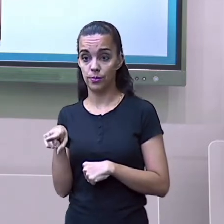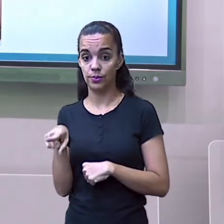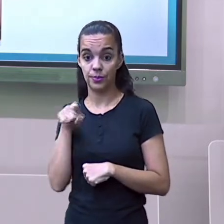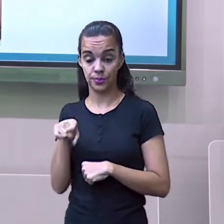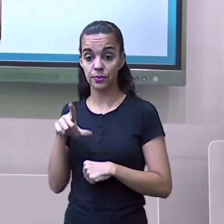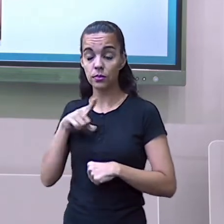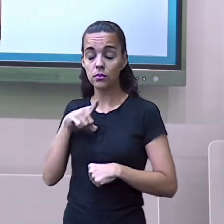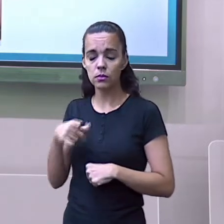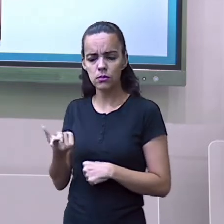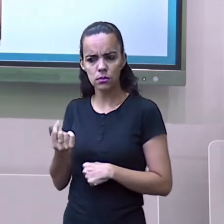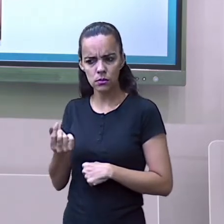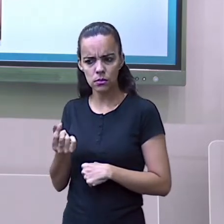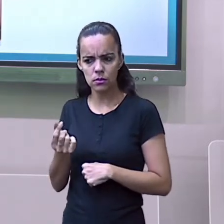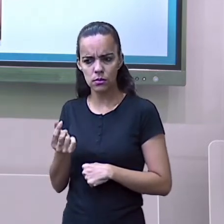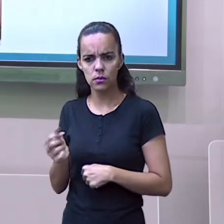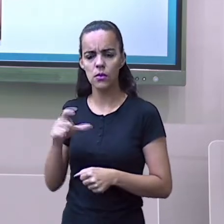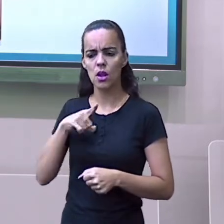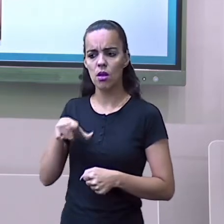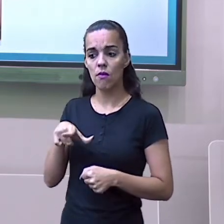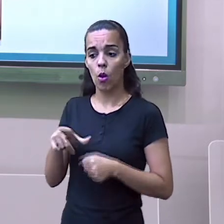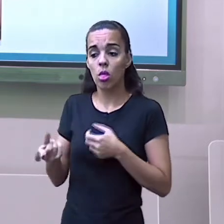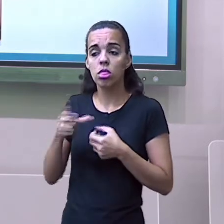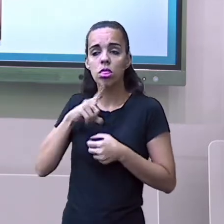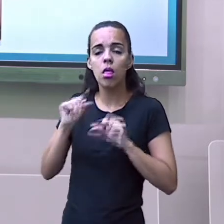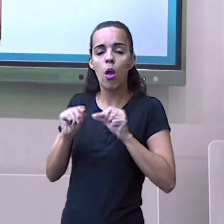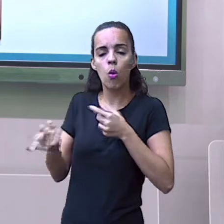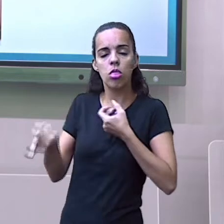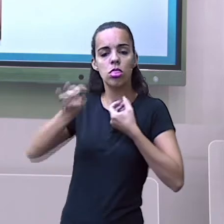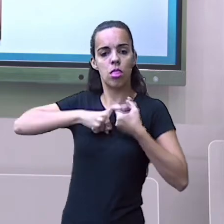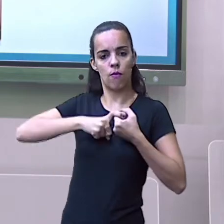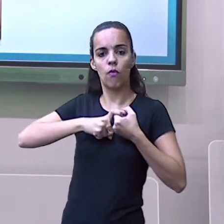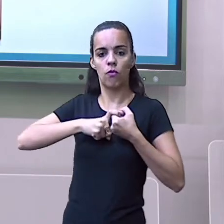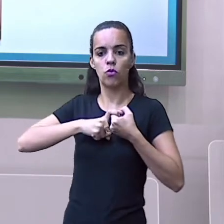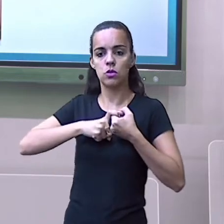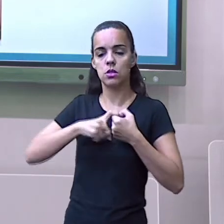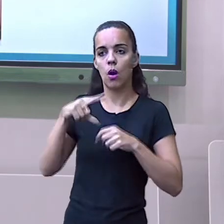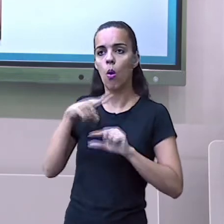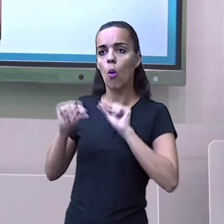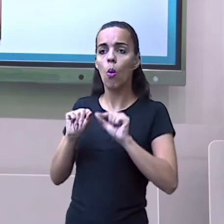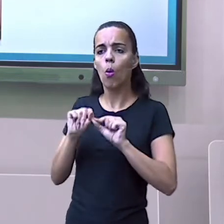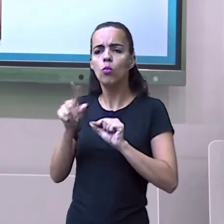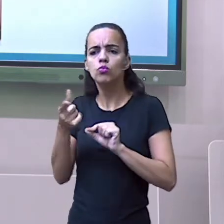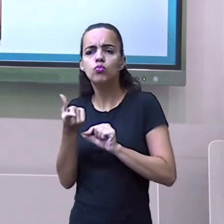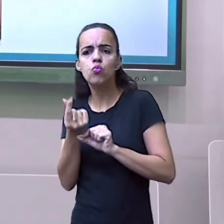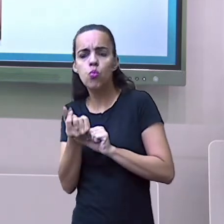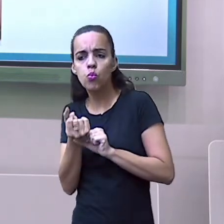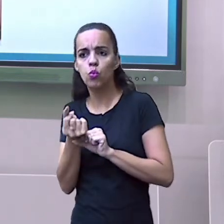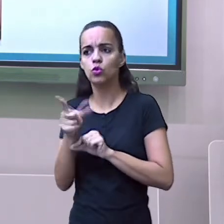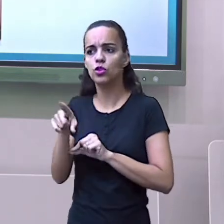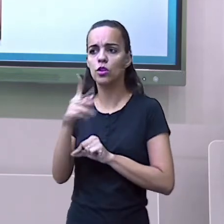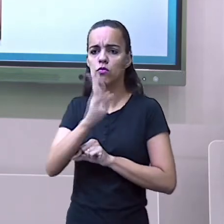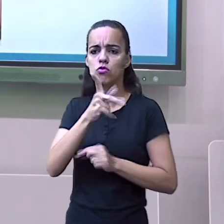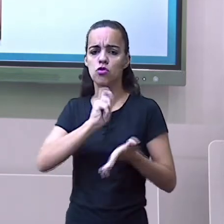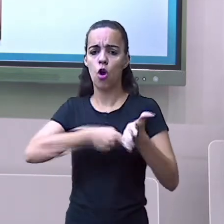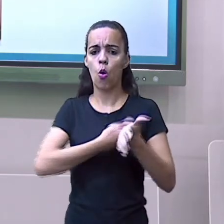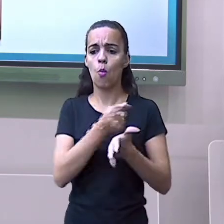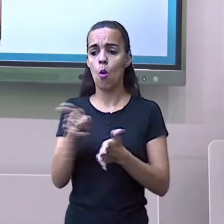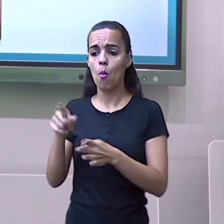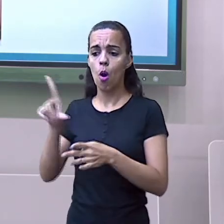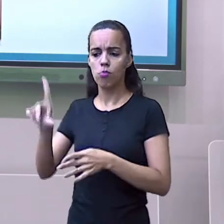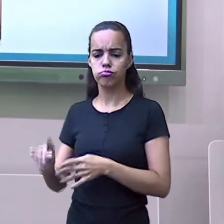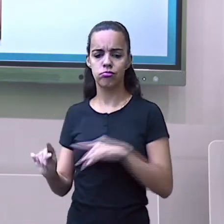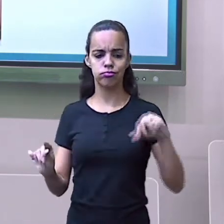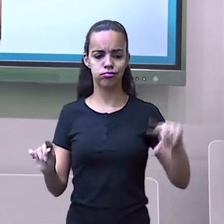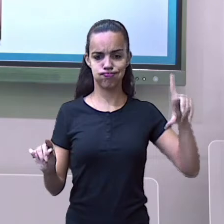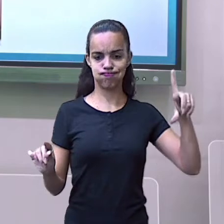você contrata pelo valor X e quando chega na sua fatura de cartão de crédito, chega com o valor Y que